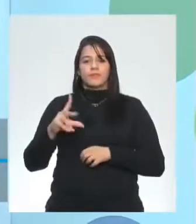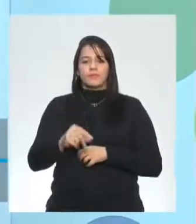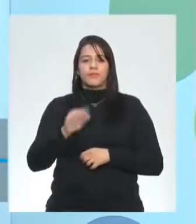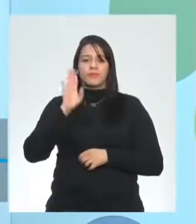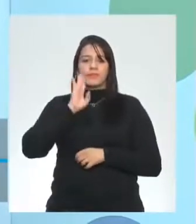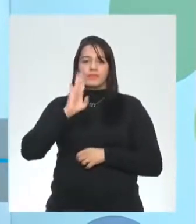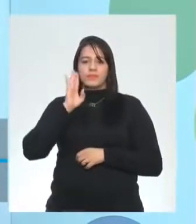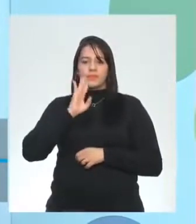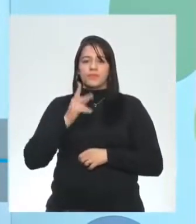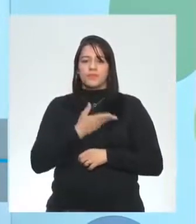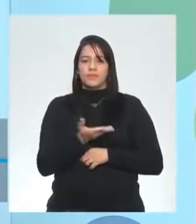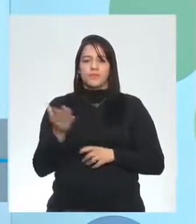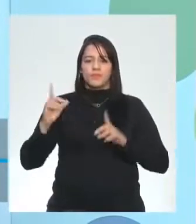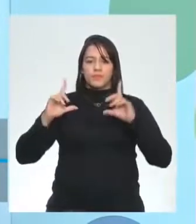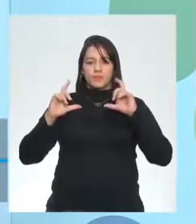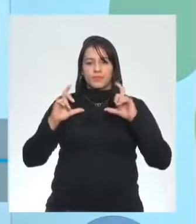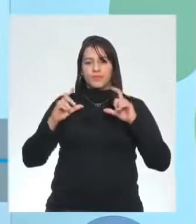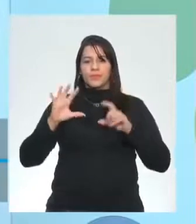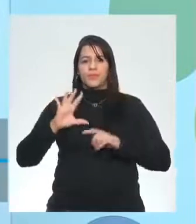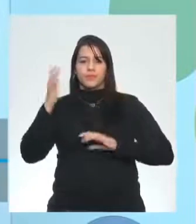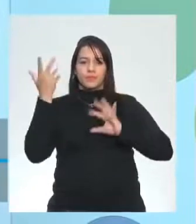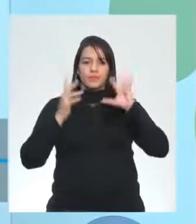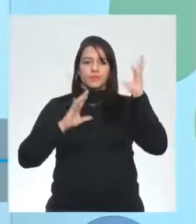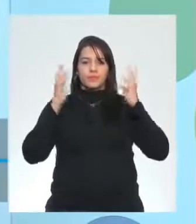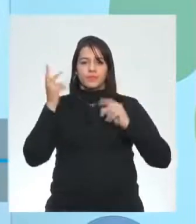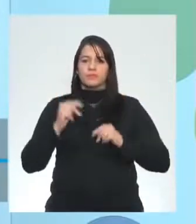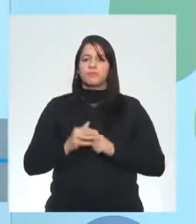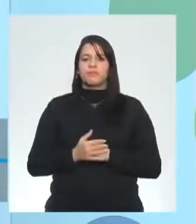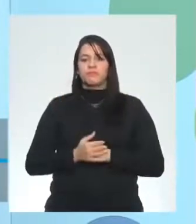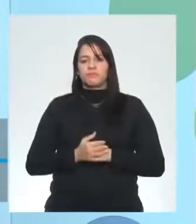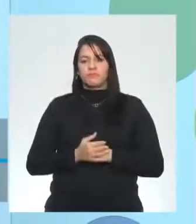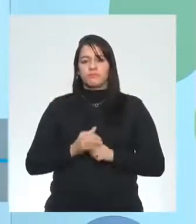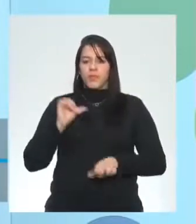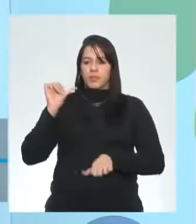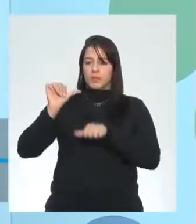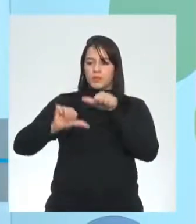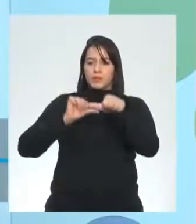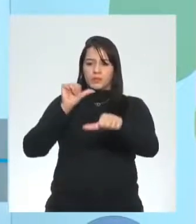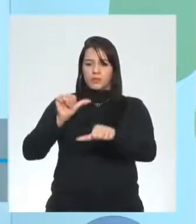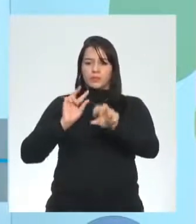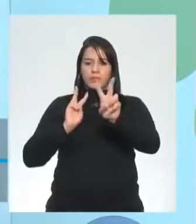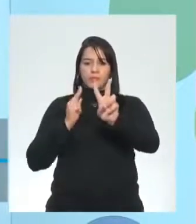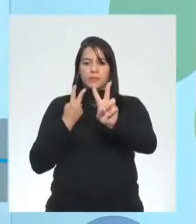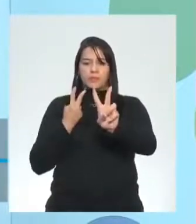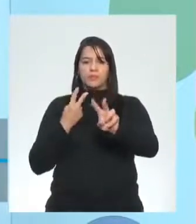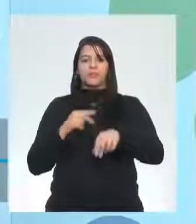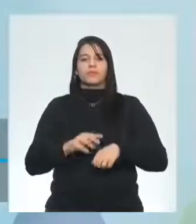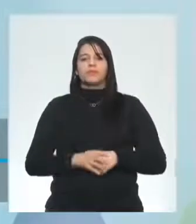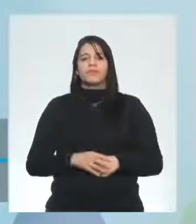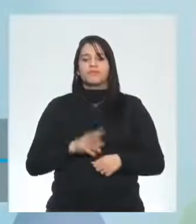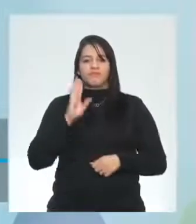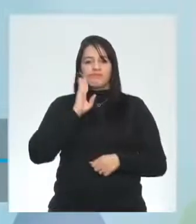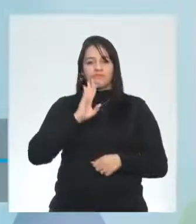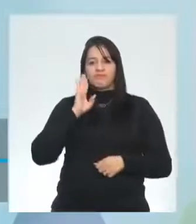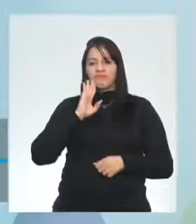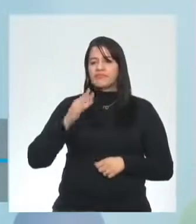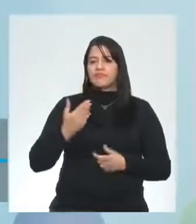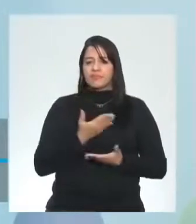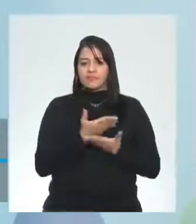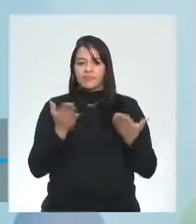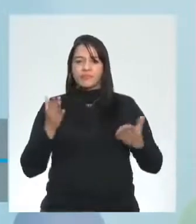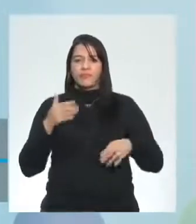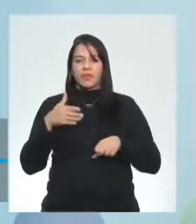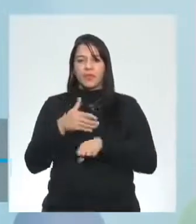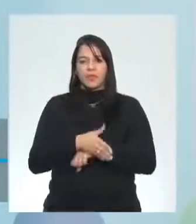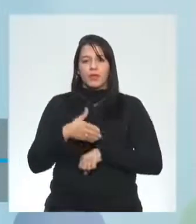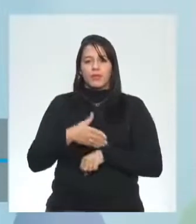legal, comentando da imagem, né? Como é que acontece a questão dessa inversão. Legal, hein, professor? Bacana, é isso aí, os professores,